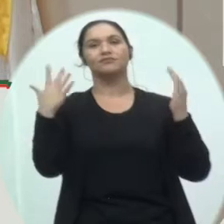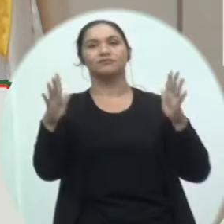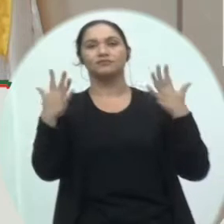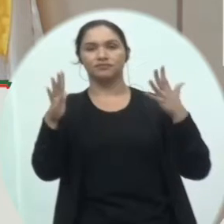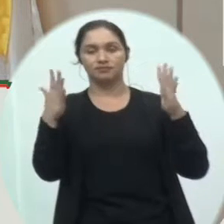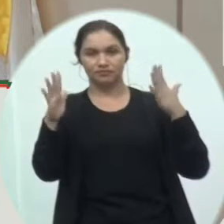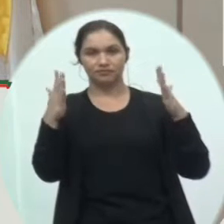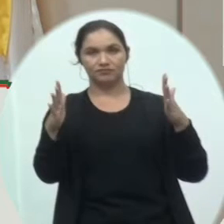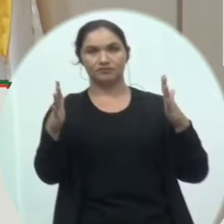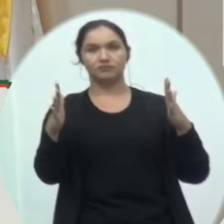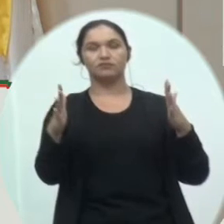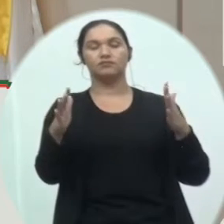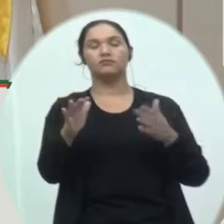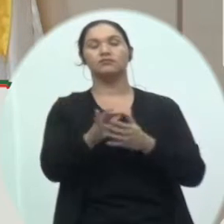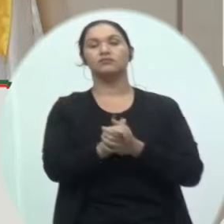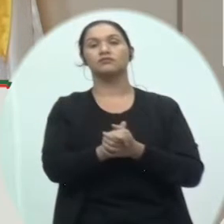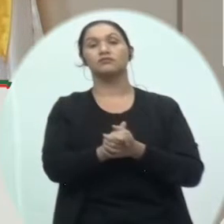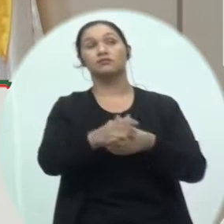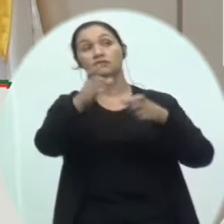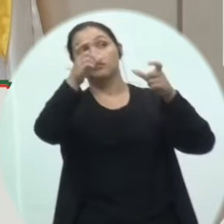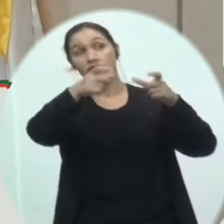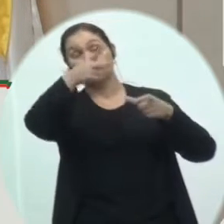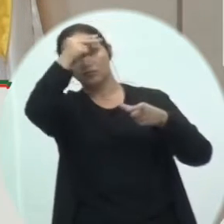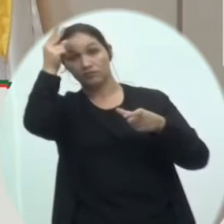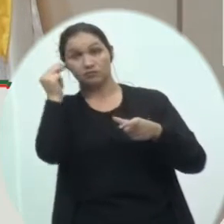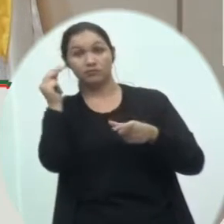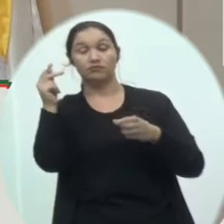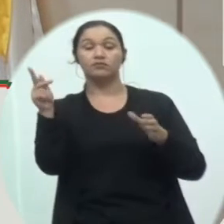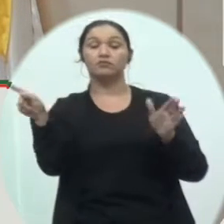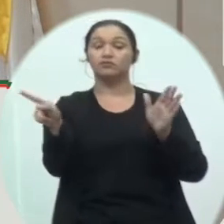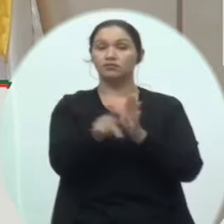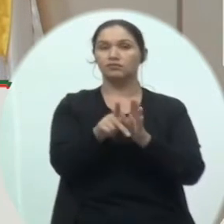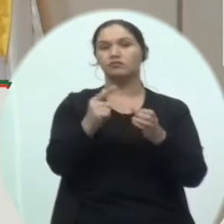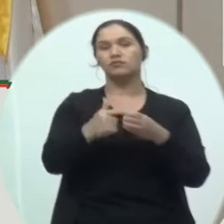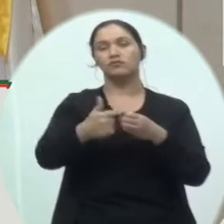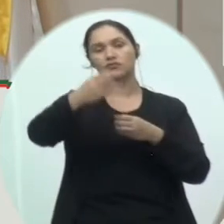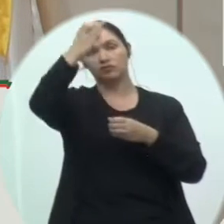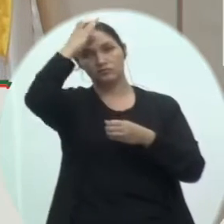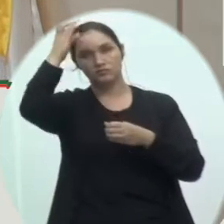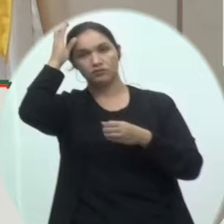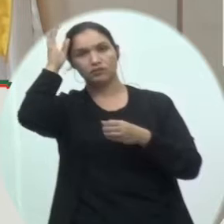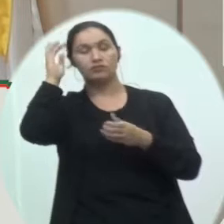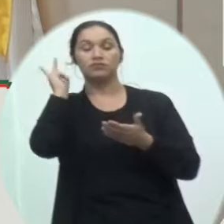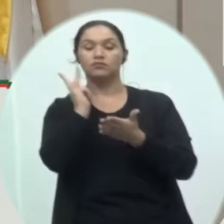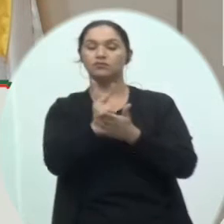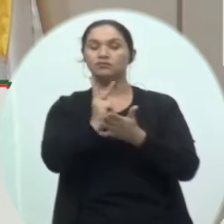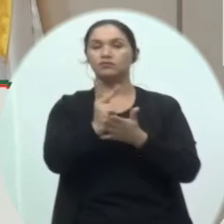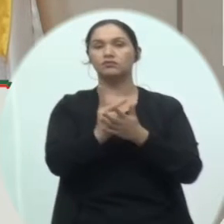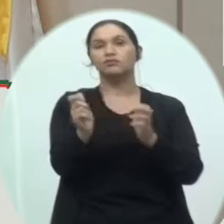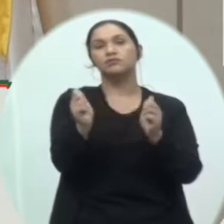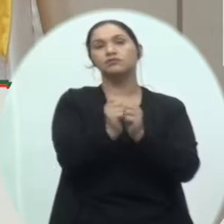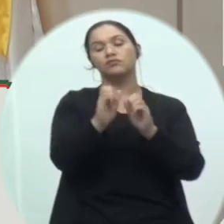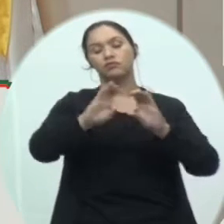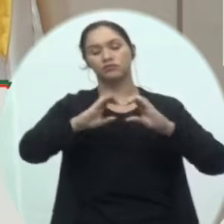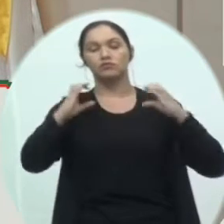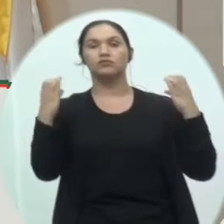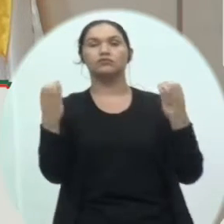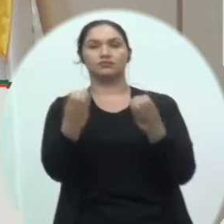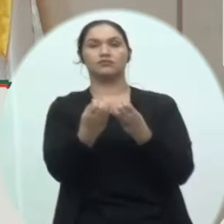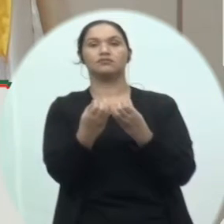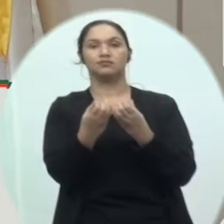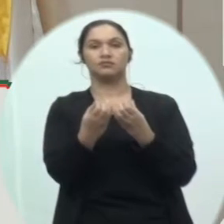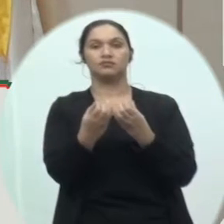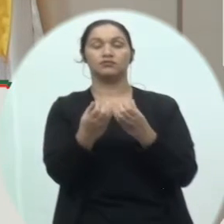Prefeitura Municipal, que não se negou, pelo contrário, esteve presente junto das comunidades, esteve presente junto dos